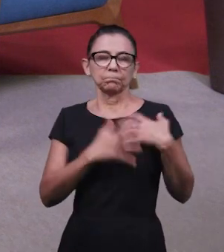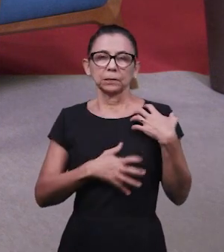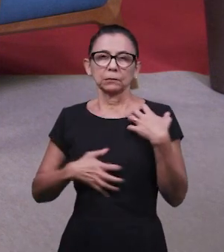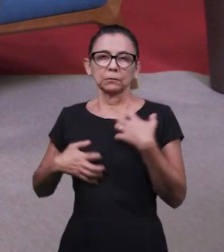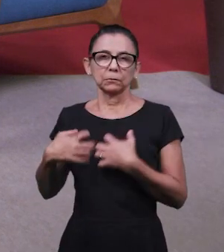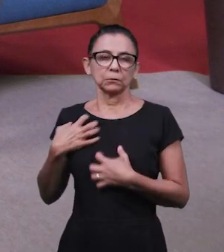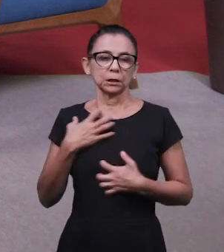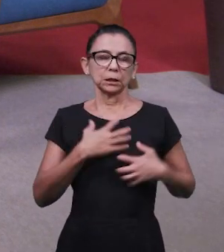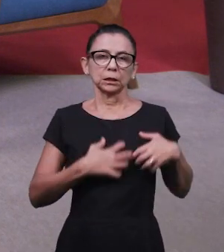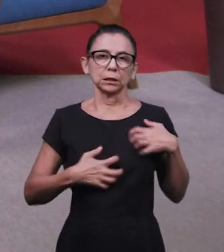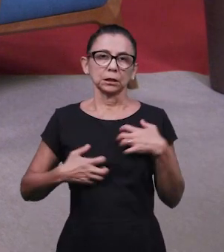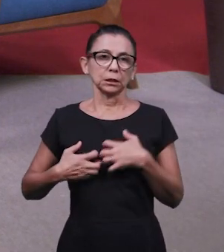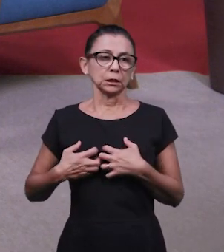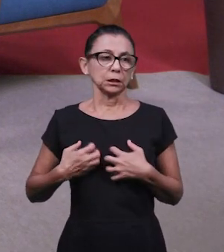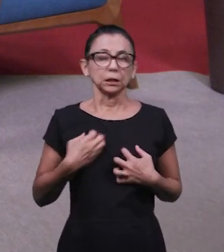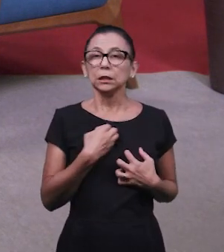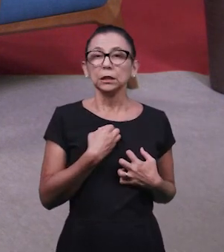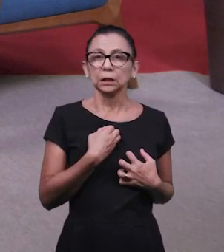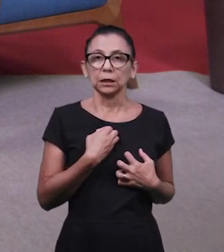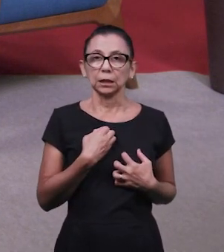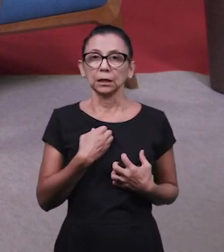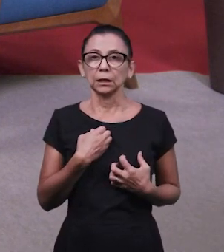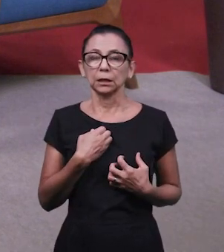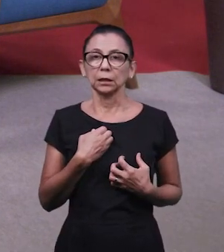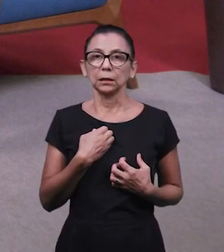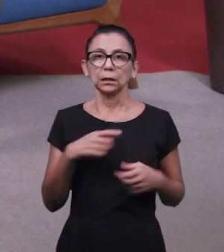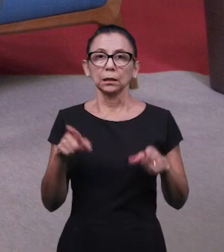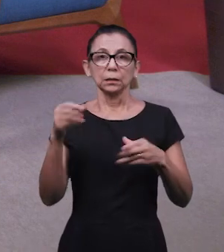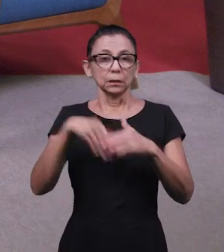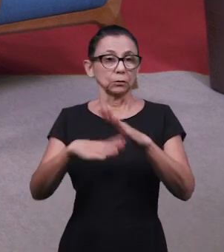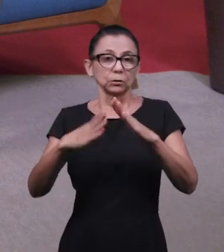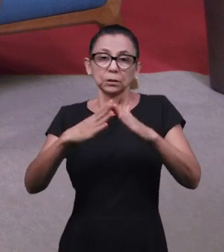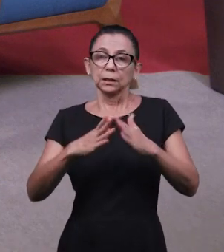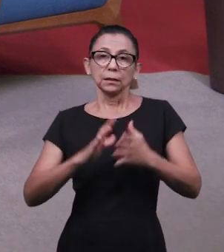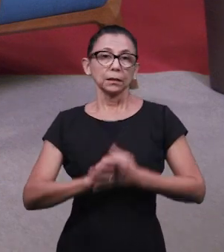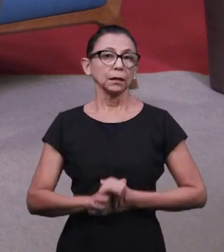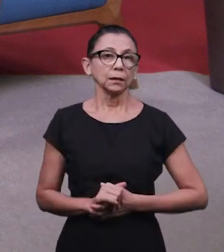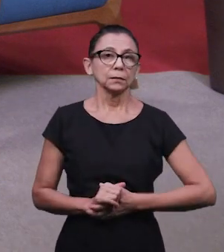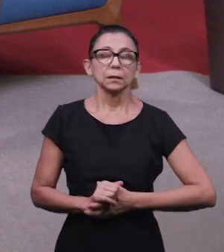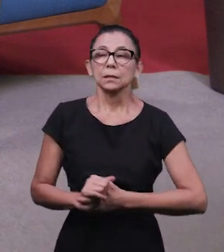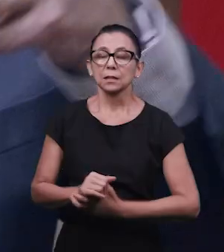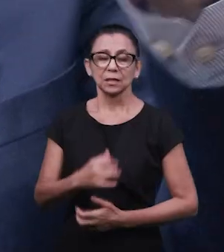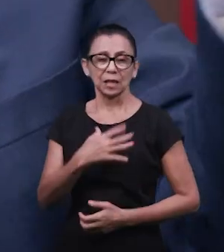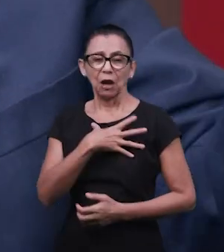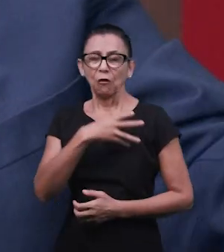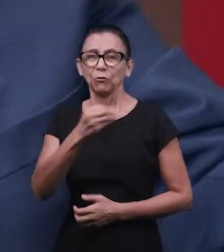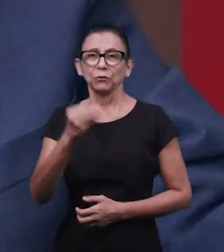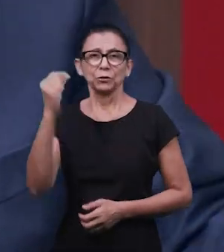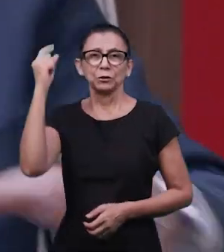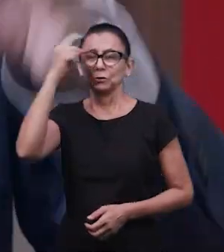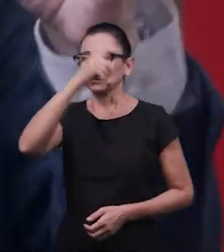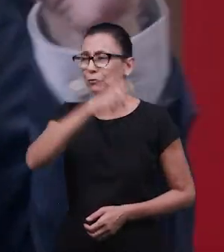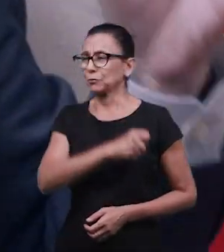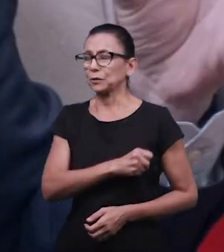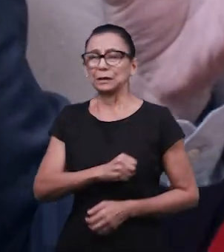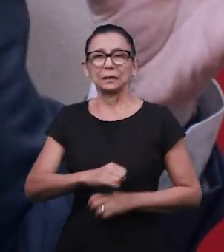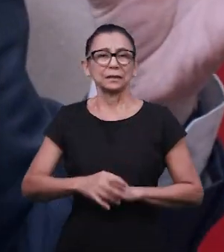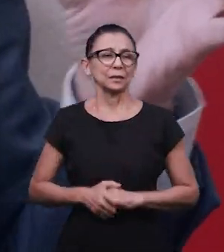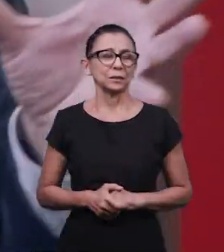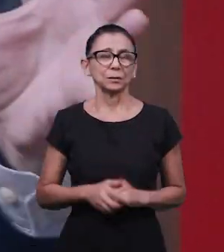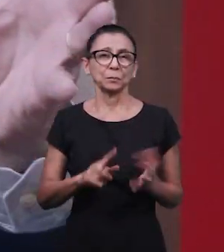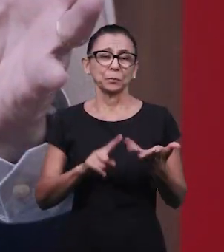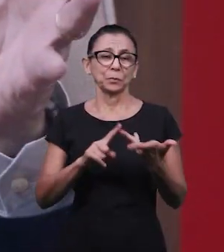até, Daniel, que pessoas que estejam participando conosco agora estejam vivendo essa convulsão,